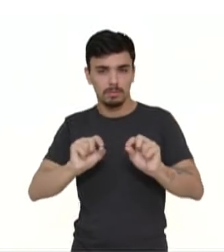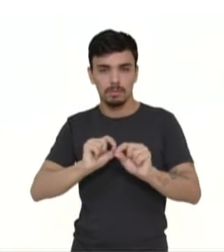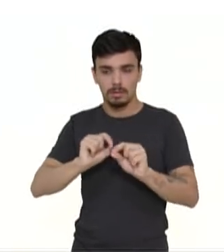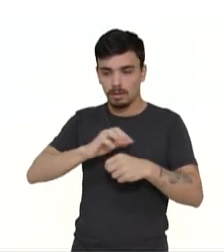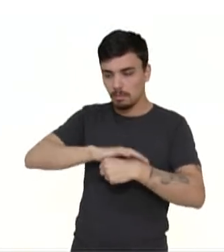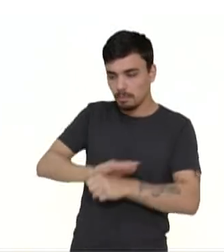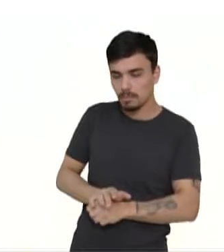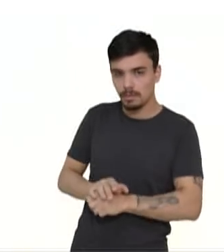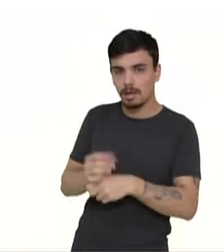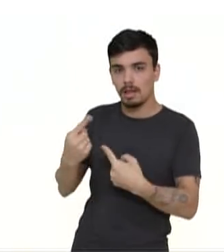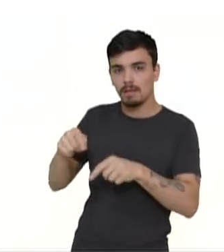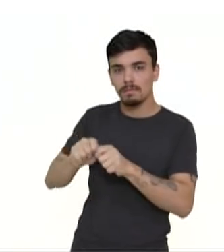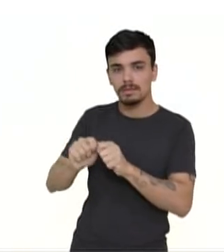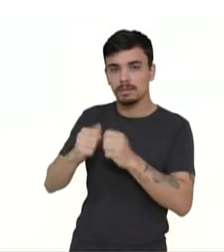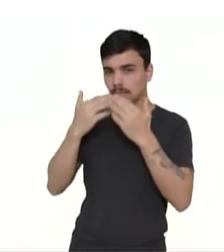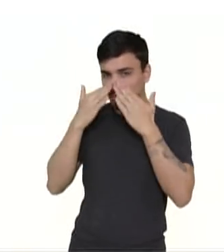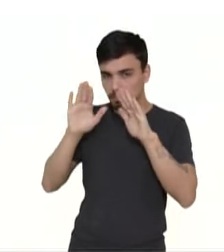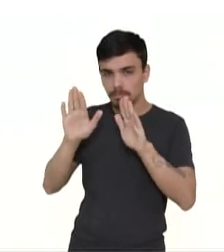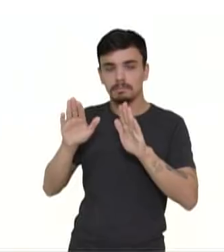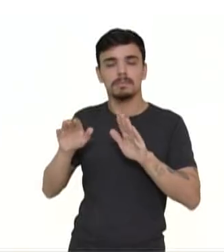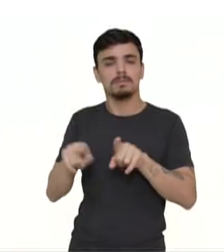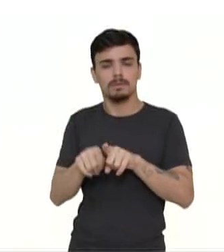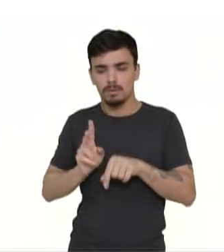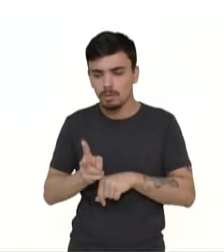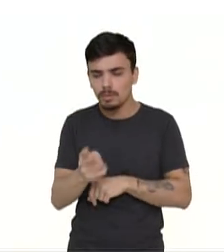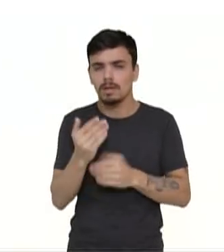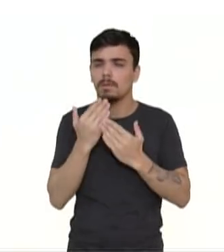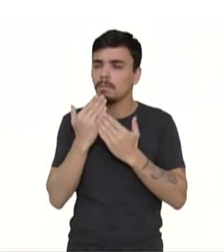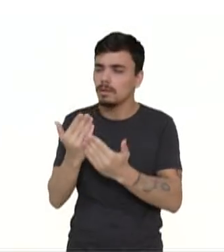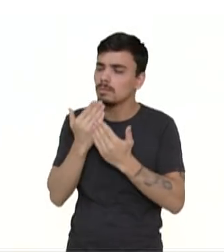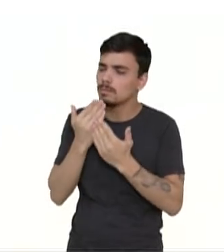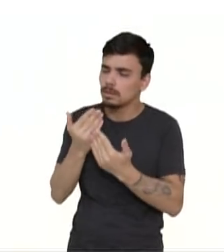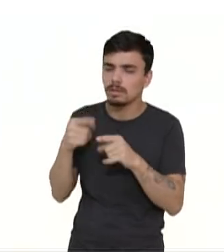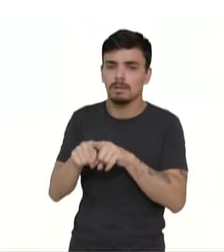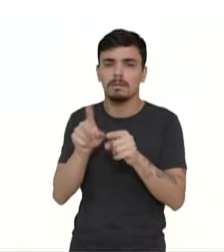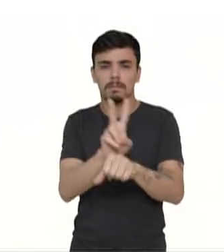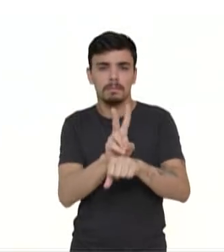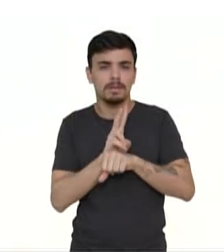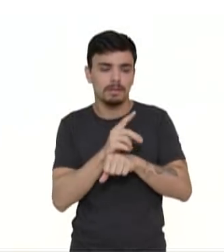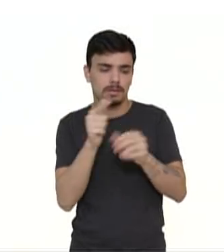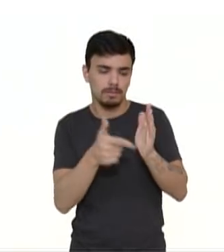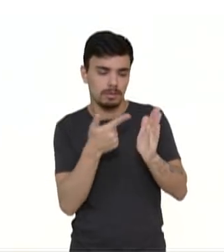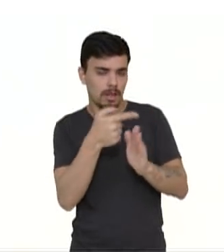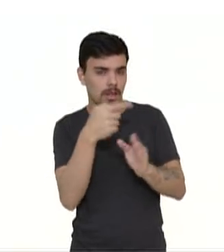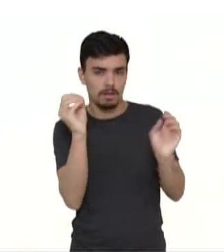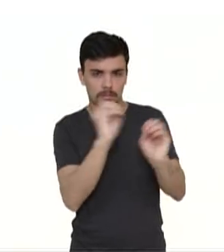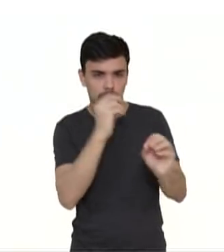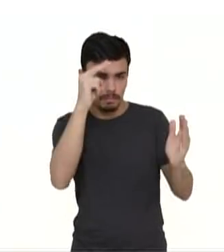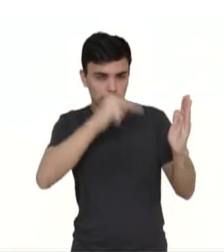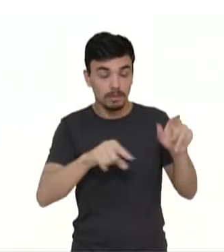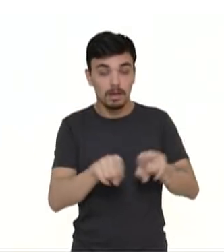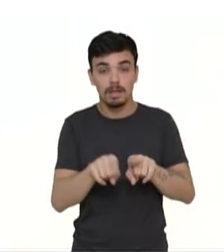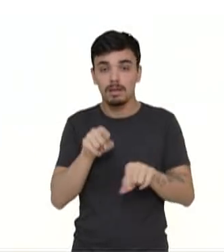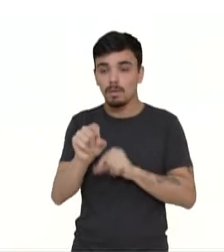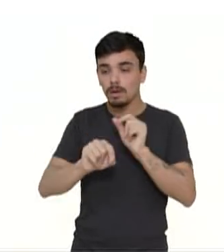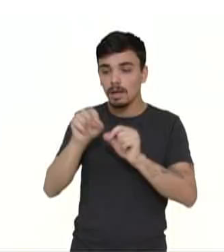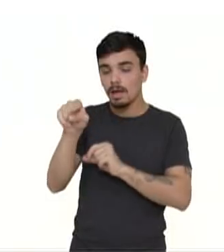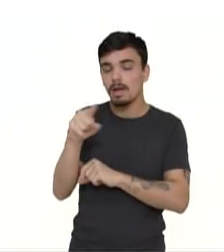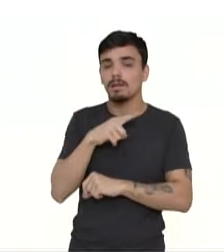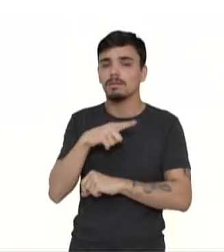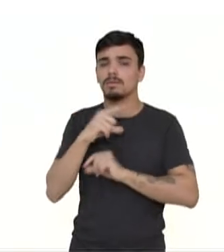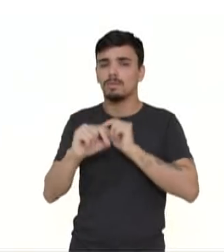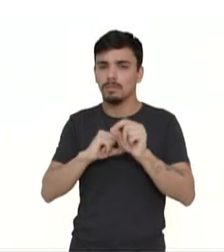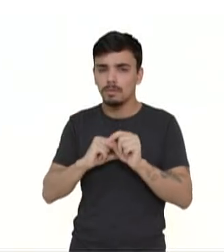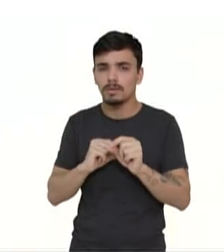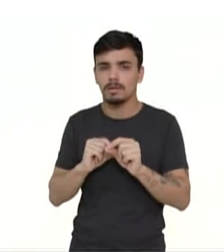me submetia. Continuava a implorar-lhe emprestados os livros que ela não lia, até que veio para ela o magno dia